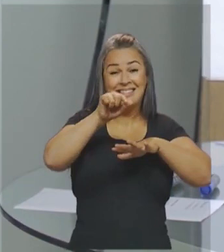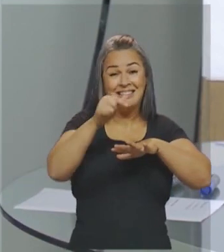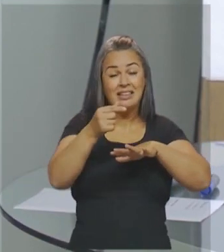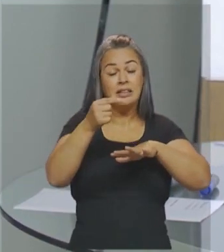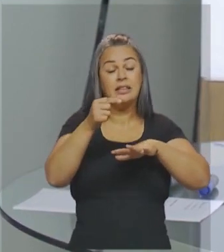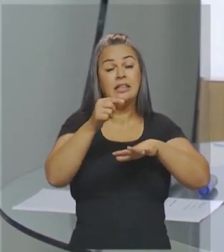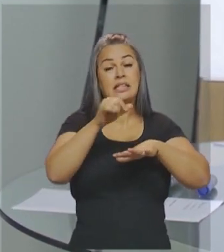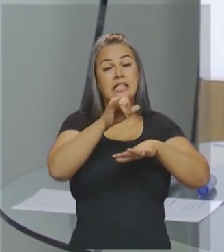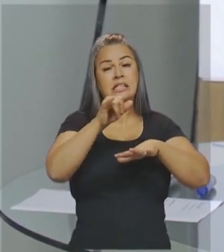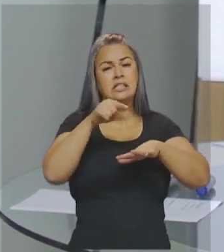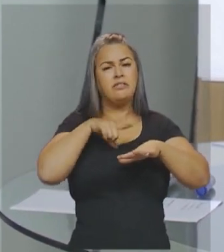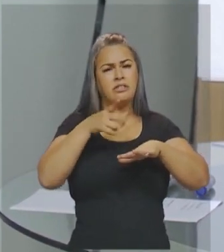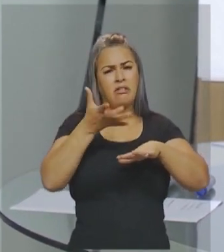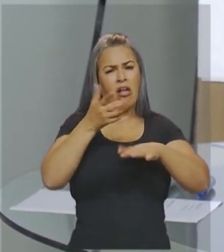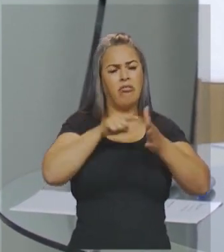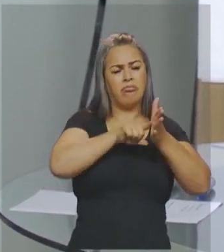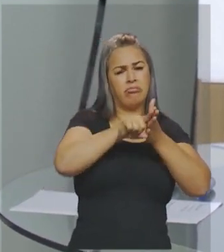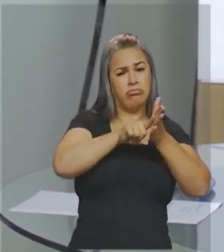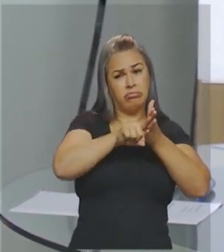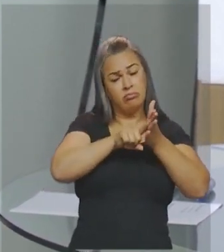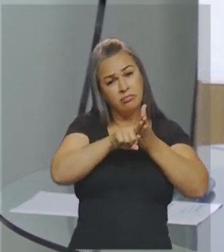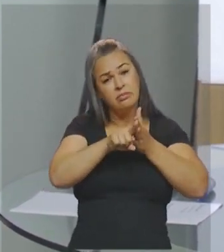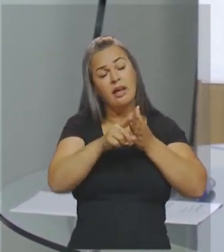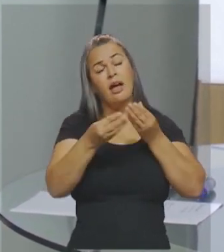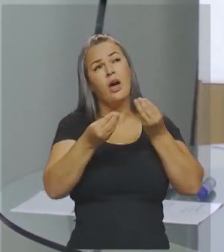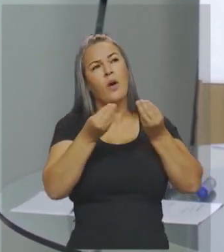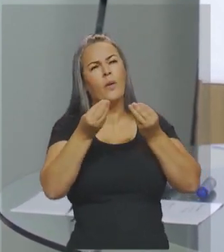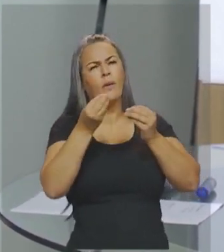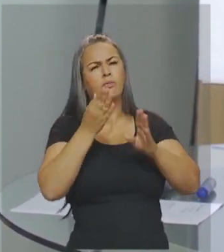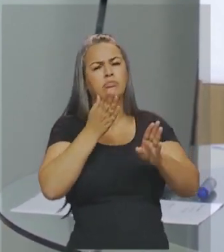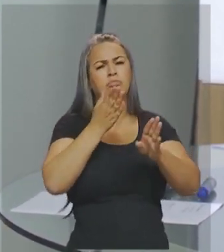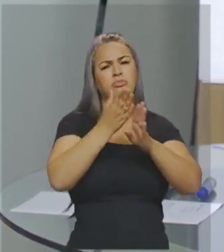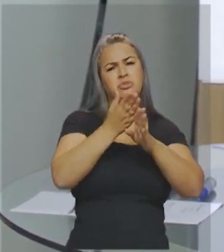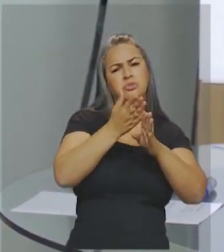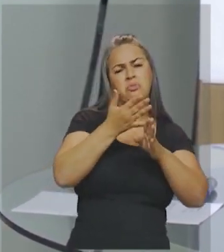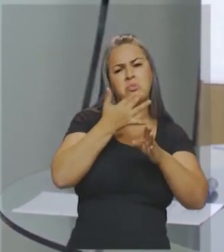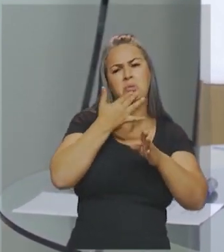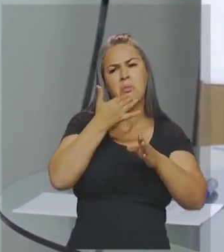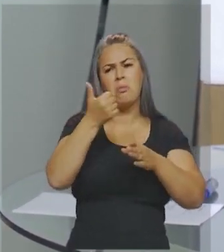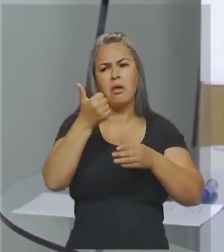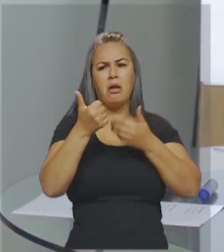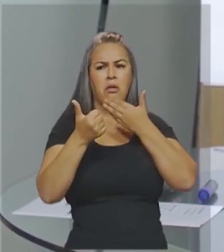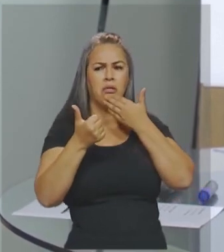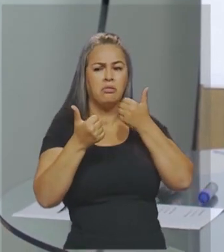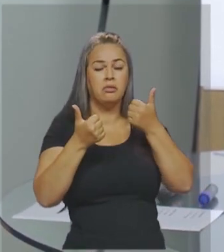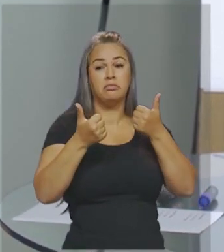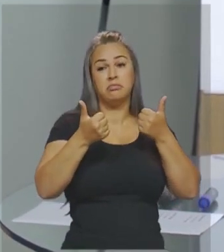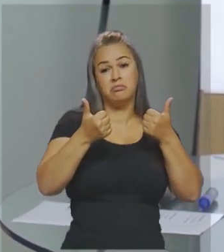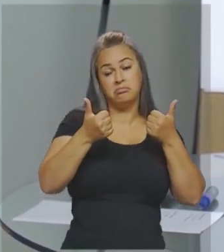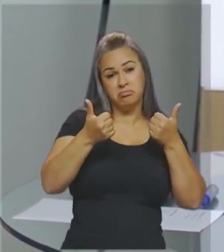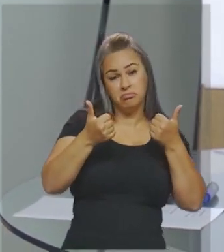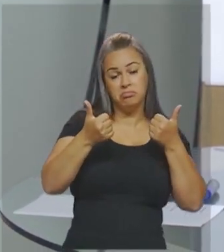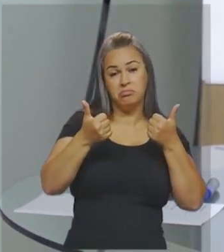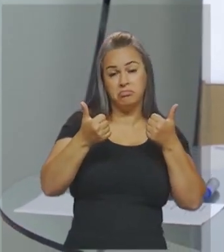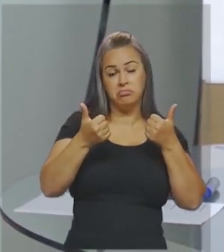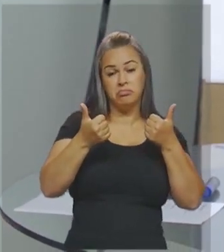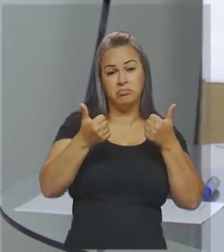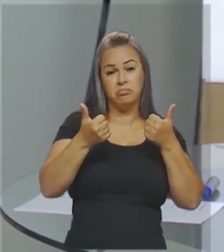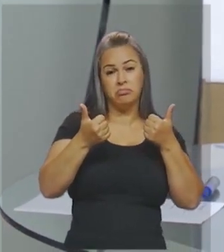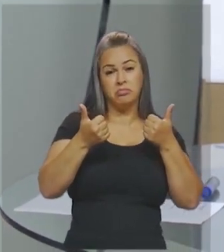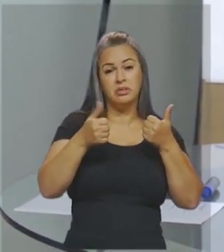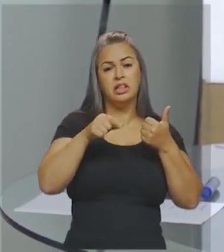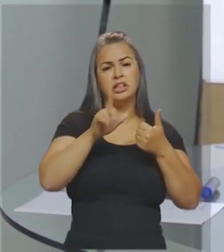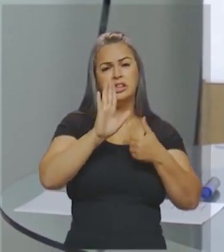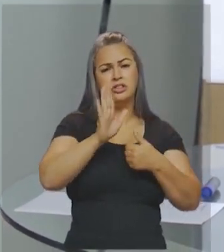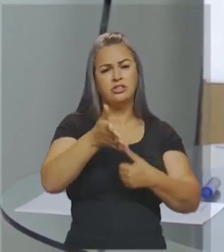querer fazer alguma pesquisa, alguma análise dos conjuntos de alguns valores, aí, como foi citado aí na